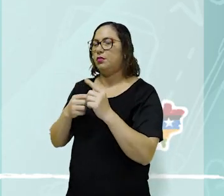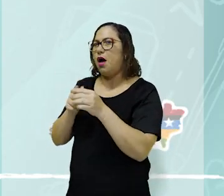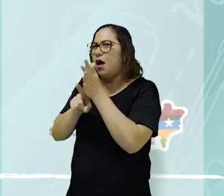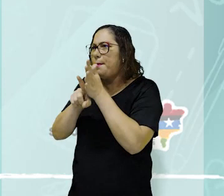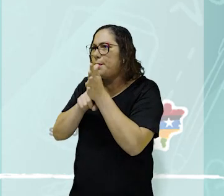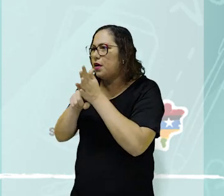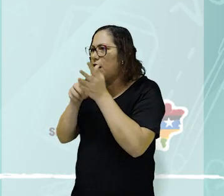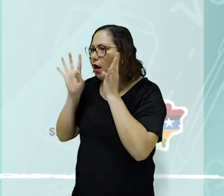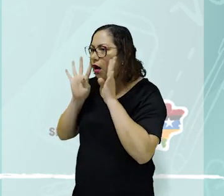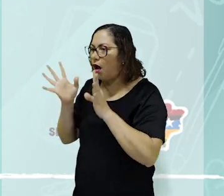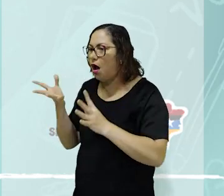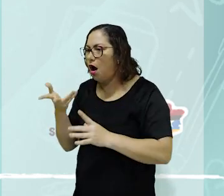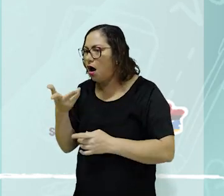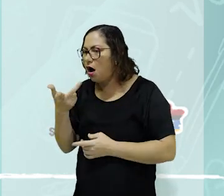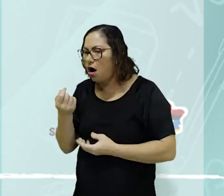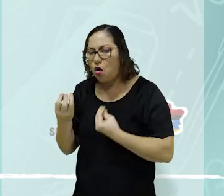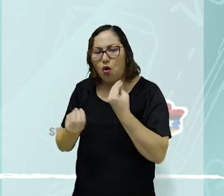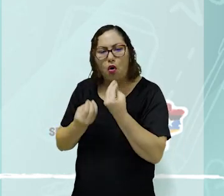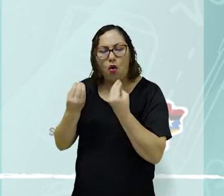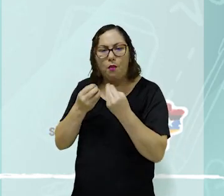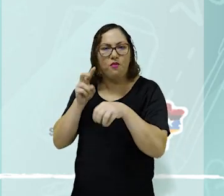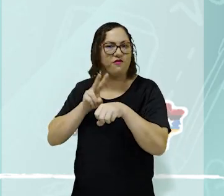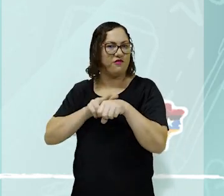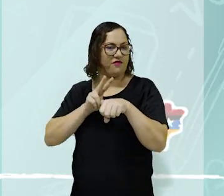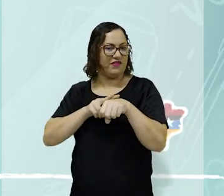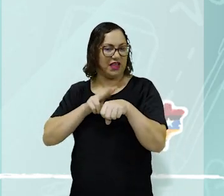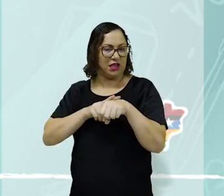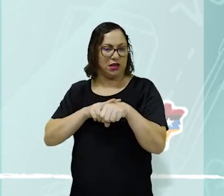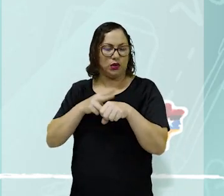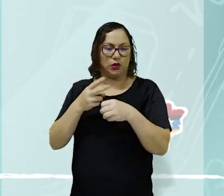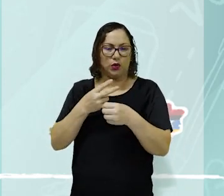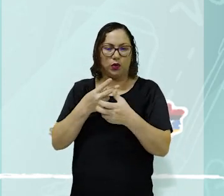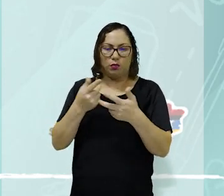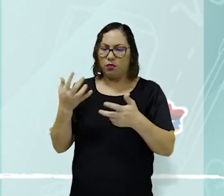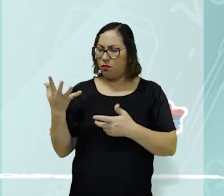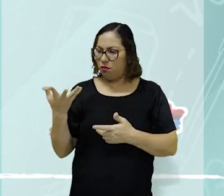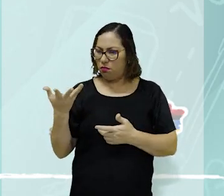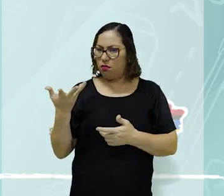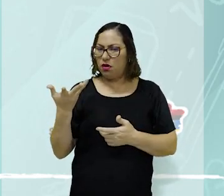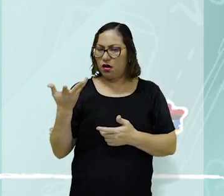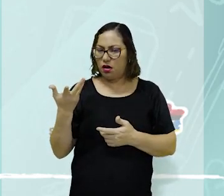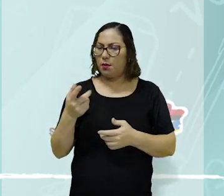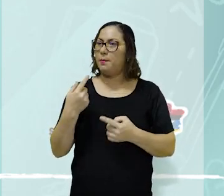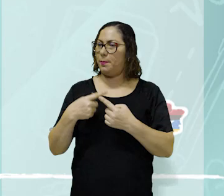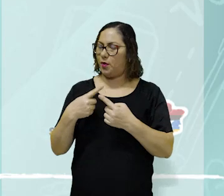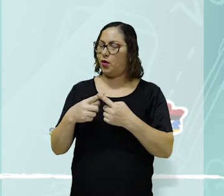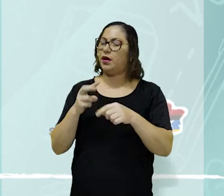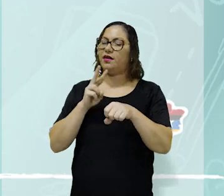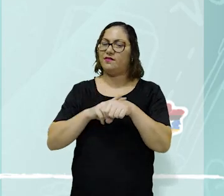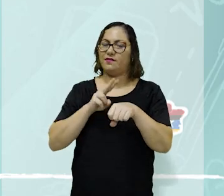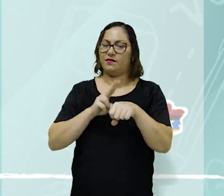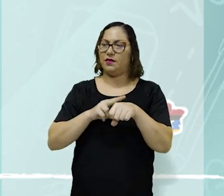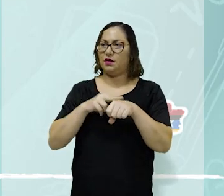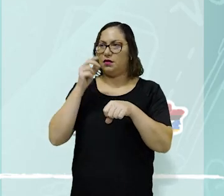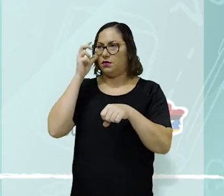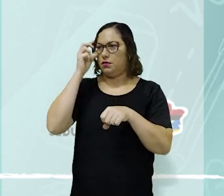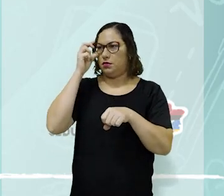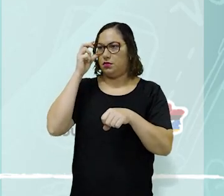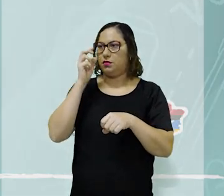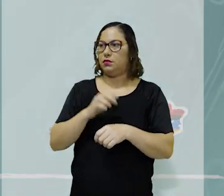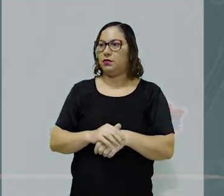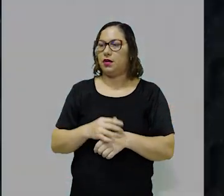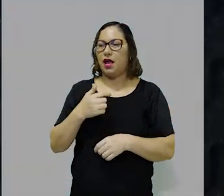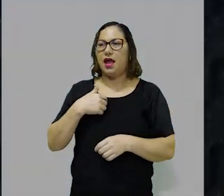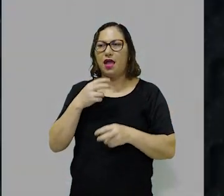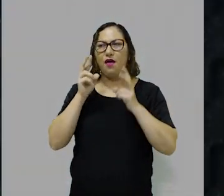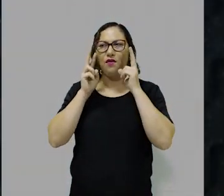maravilhado. Como eles conseguem transformar vidro, né, numa coisa extremamente, que é complicado. Quem de vocês, eu sou viciado nesses